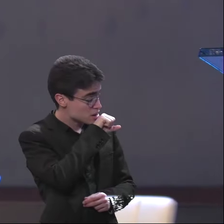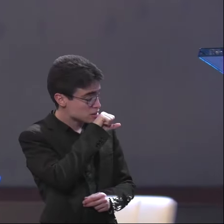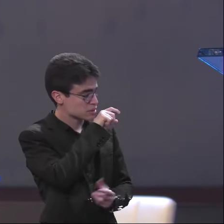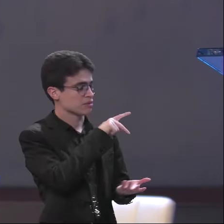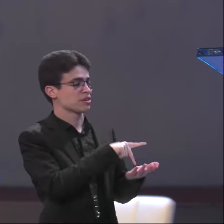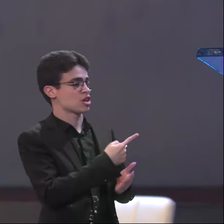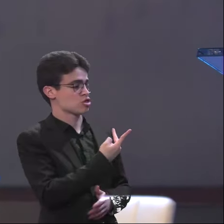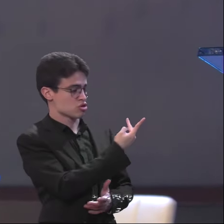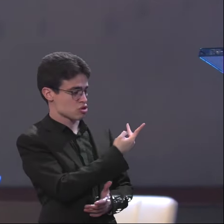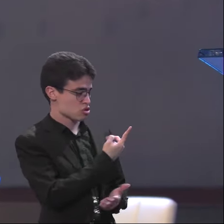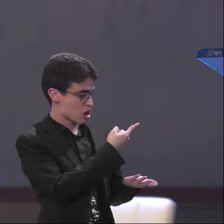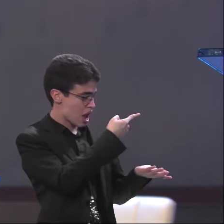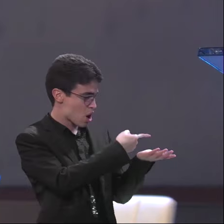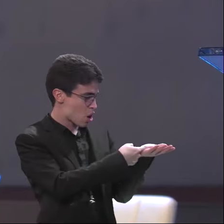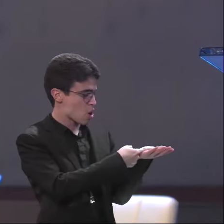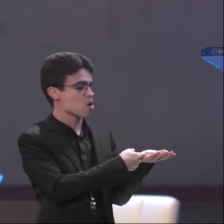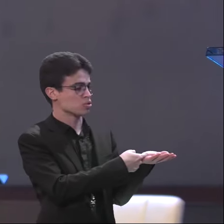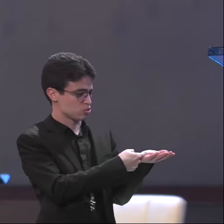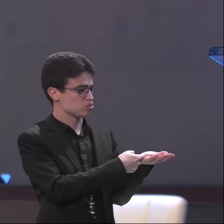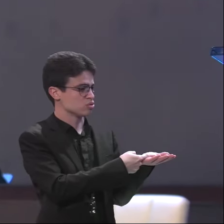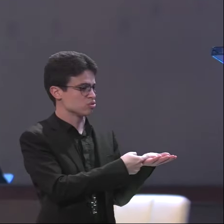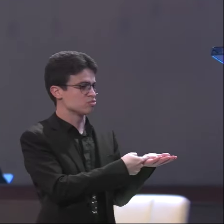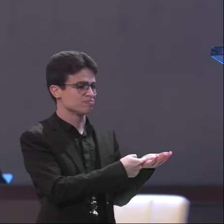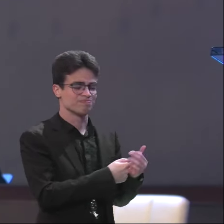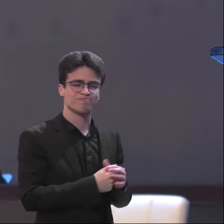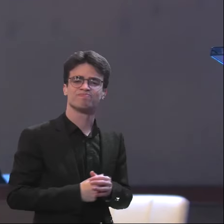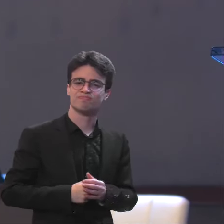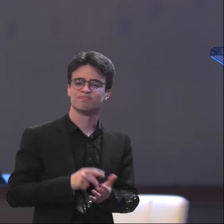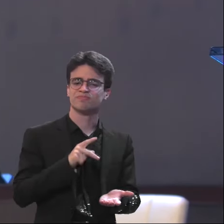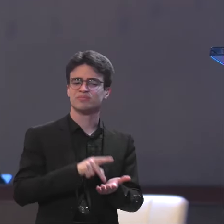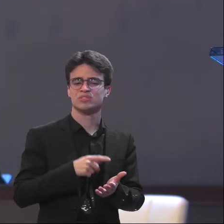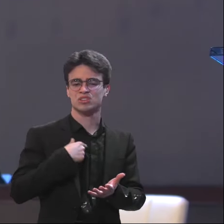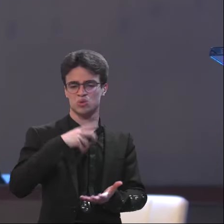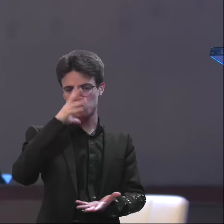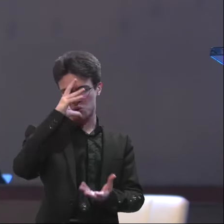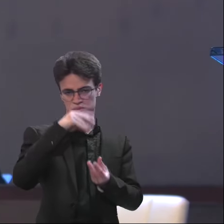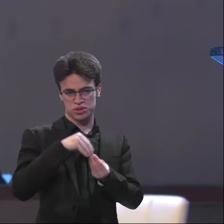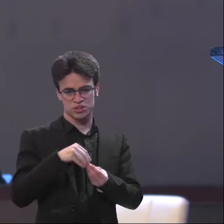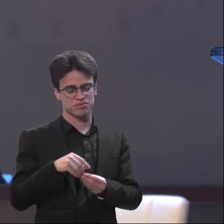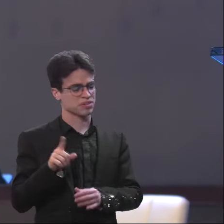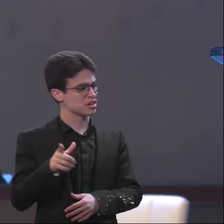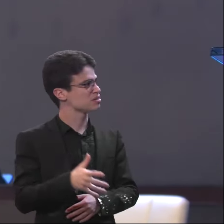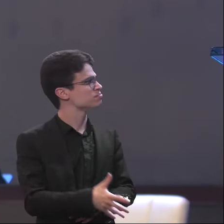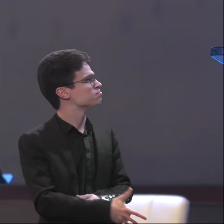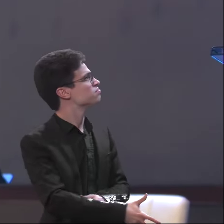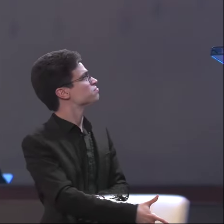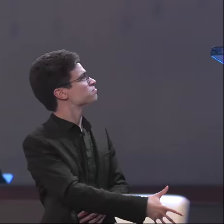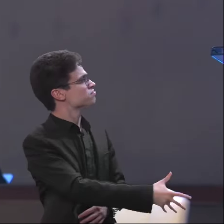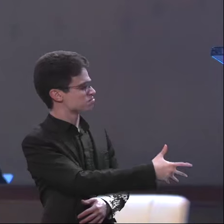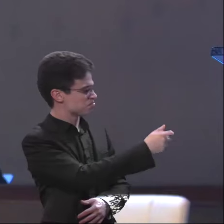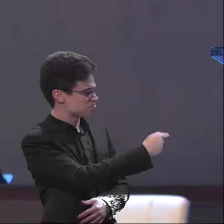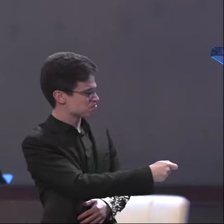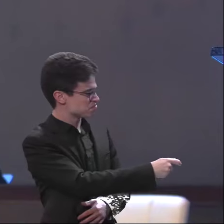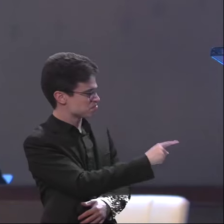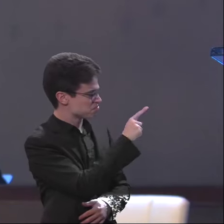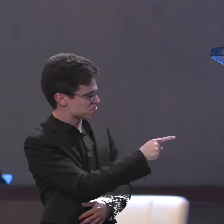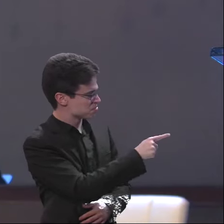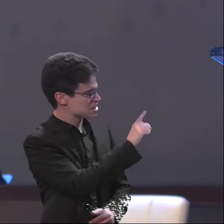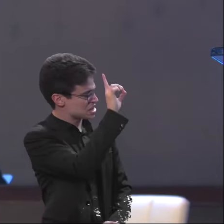nós fizemos. Eu entendi, pastor. Ele estendeu as mãos e falou, Deus está